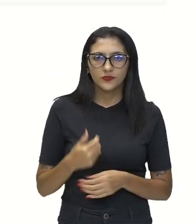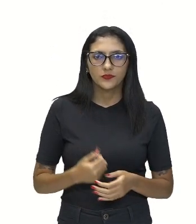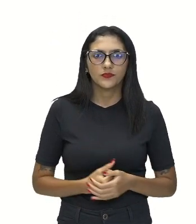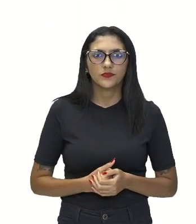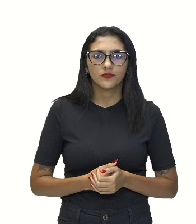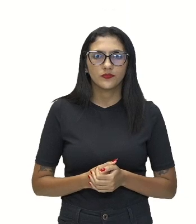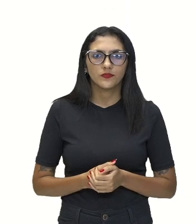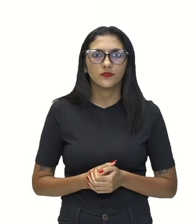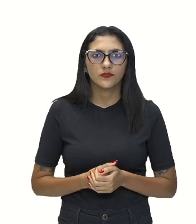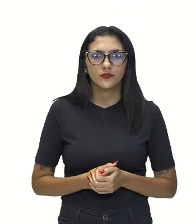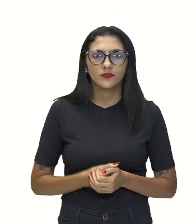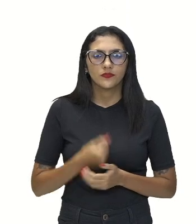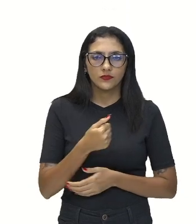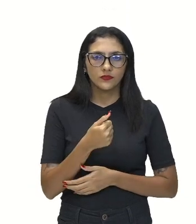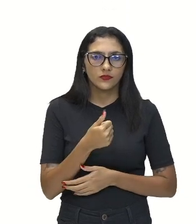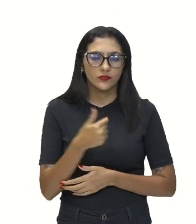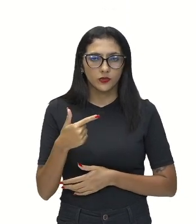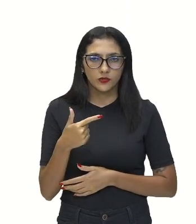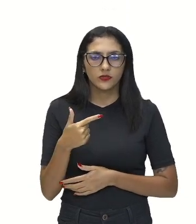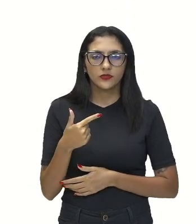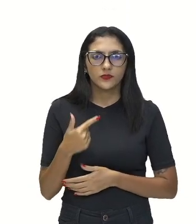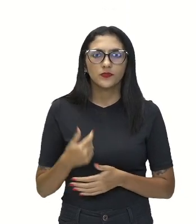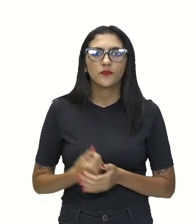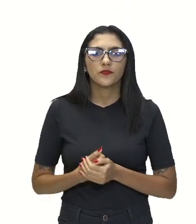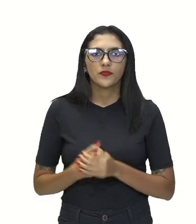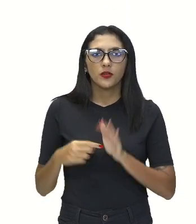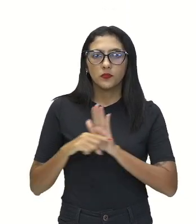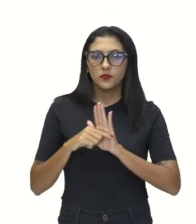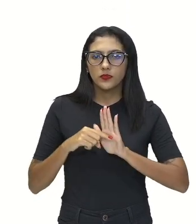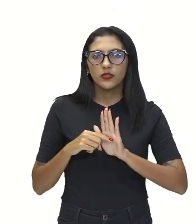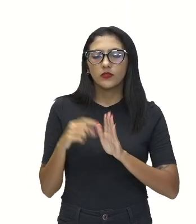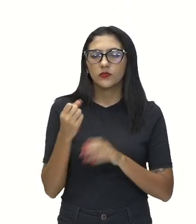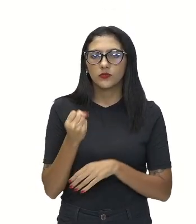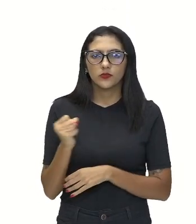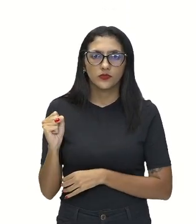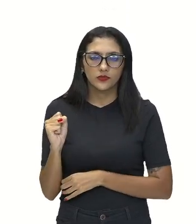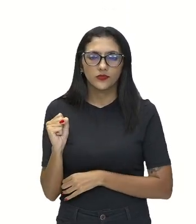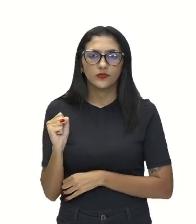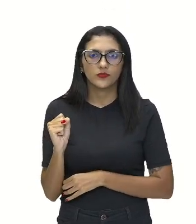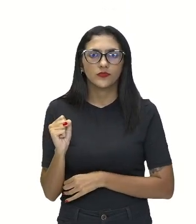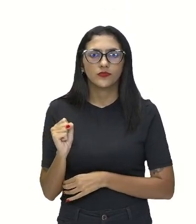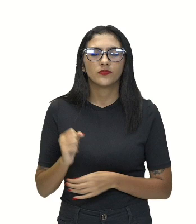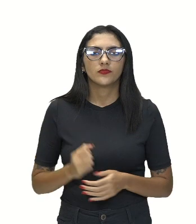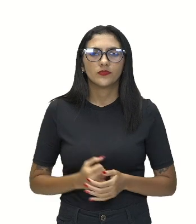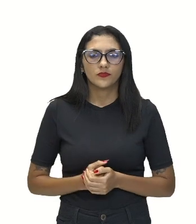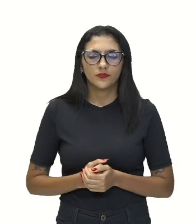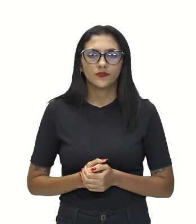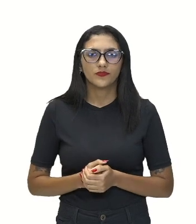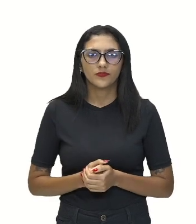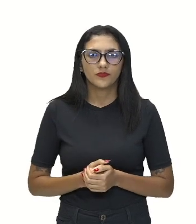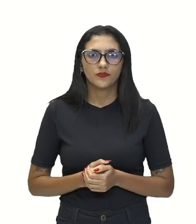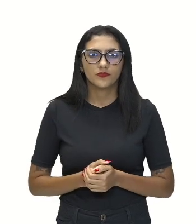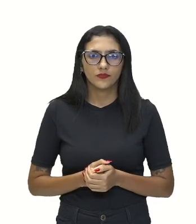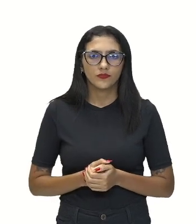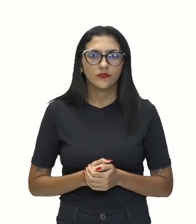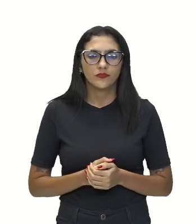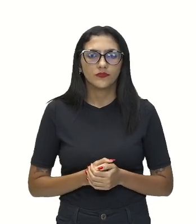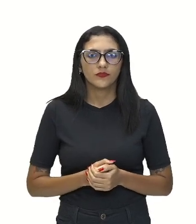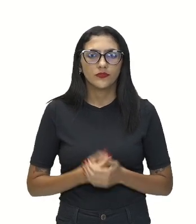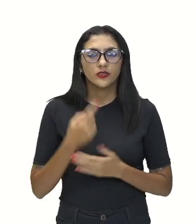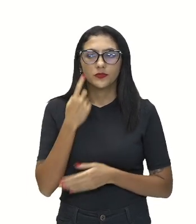Vamos deixar da mesma forma que a gente trabalhou o anterior, né? Então aqui, diagonal